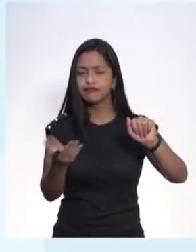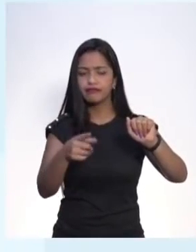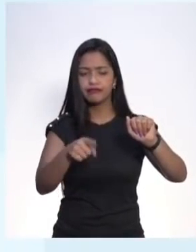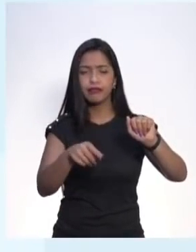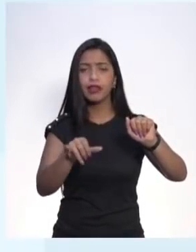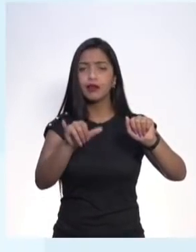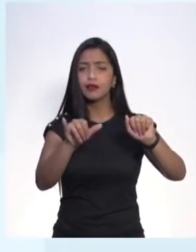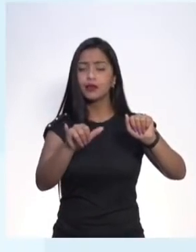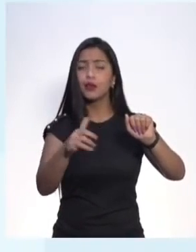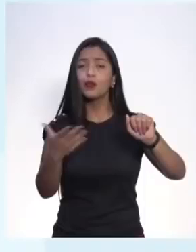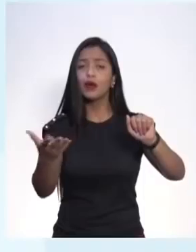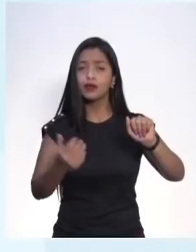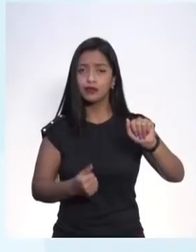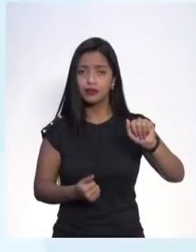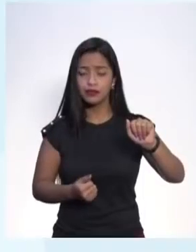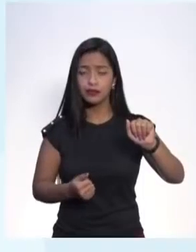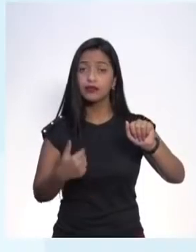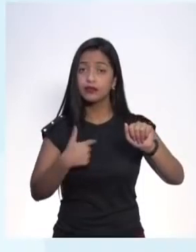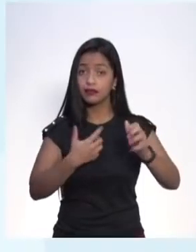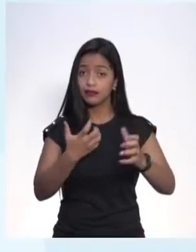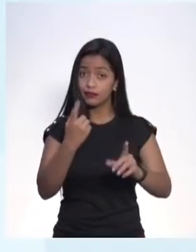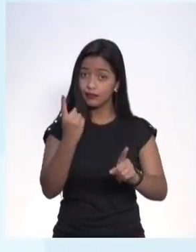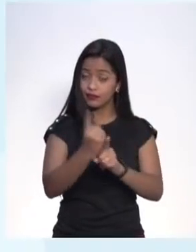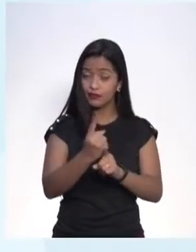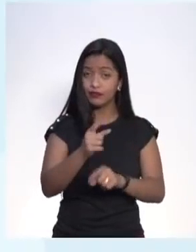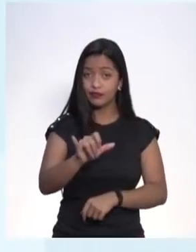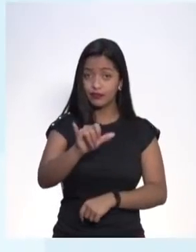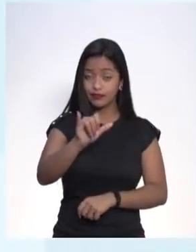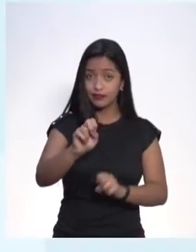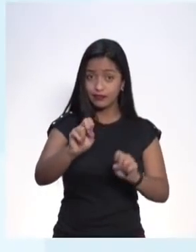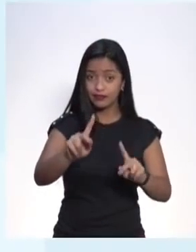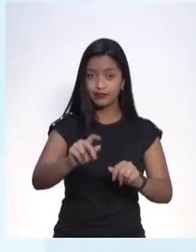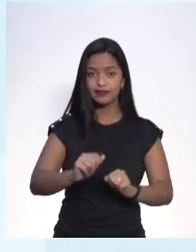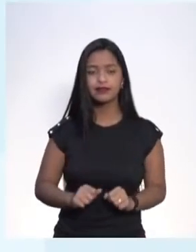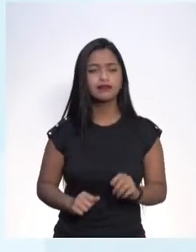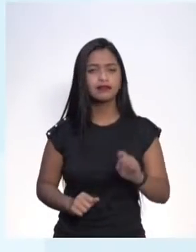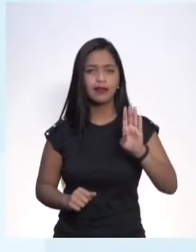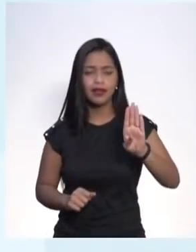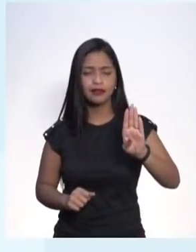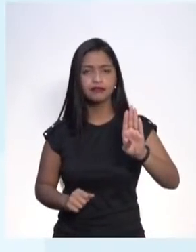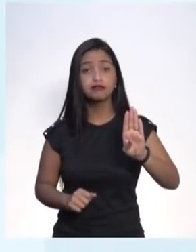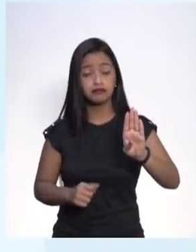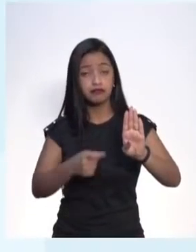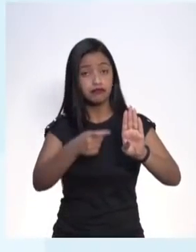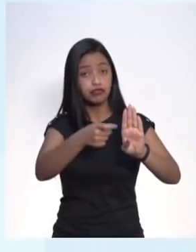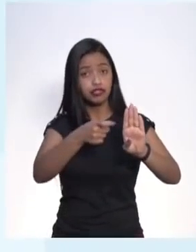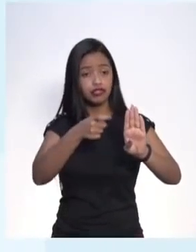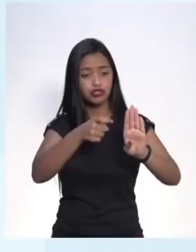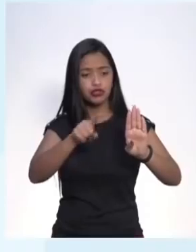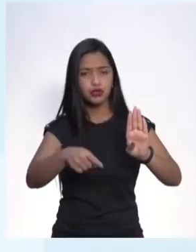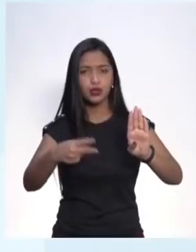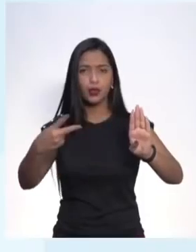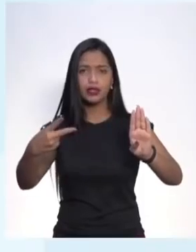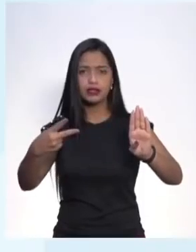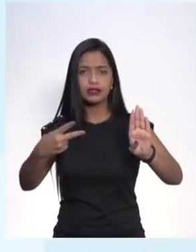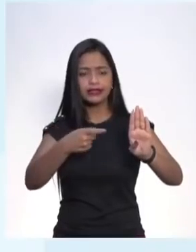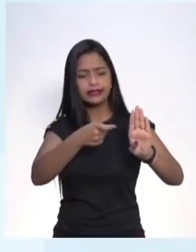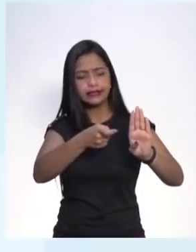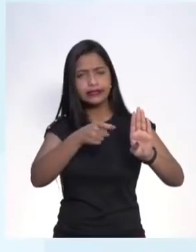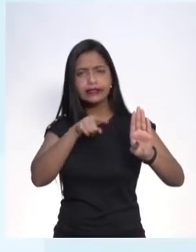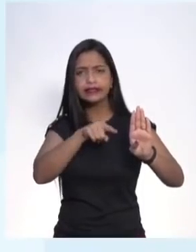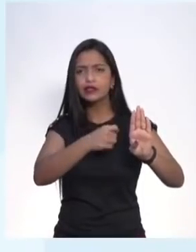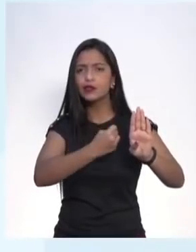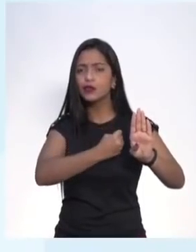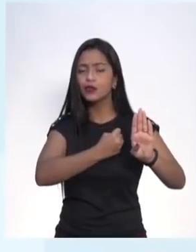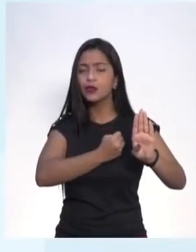Y? Então eu quero descobrir aí o valor de Y para o A. No B, eu tenho X e 2. qual que é o valor de